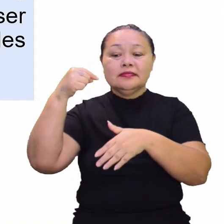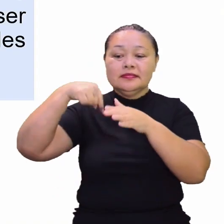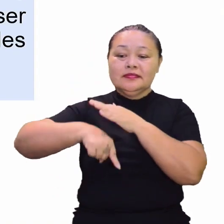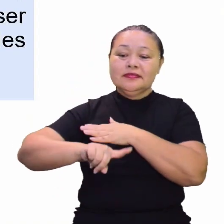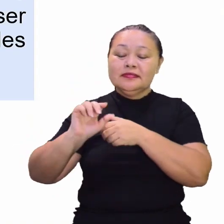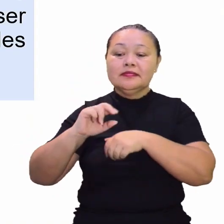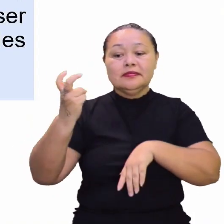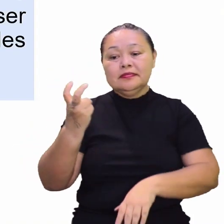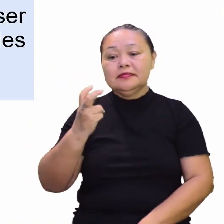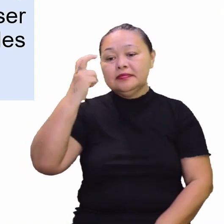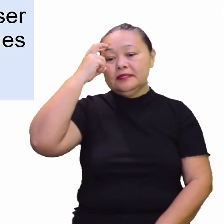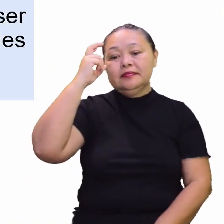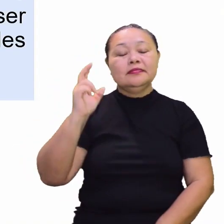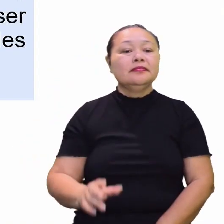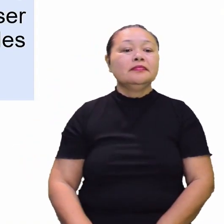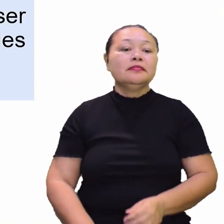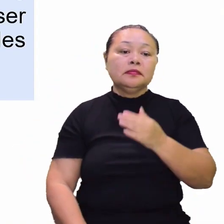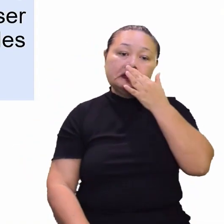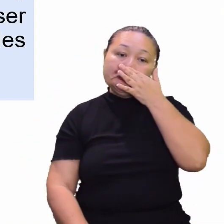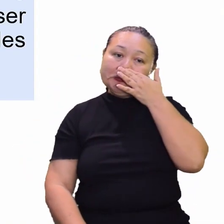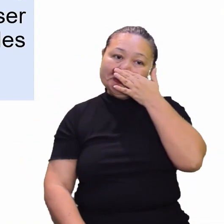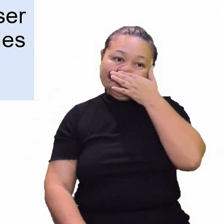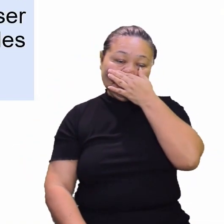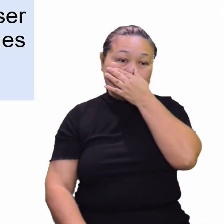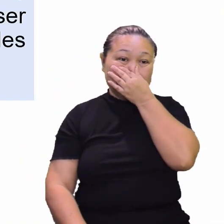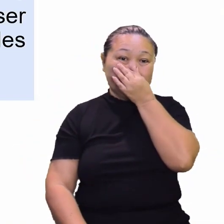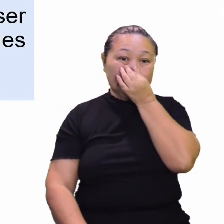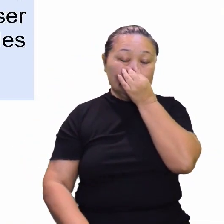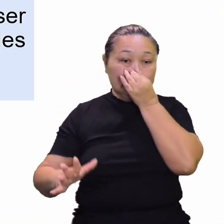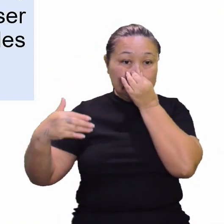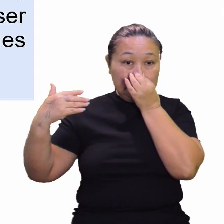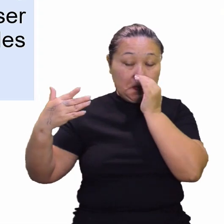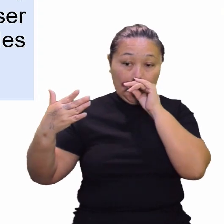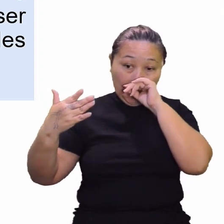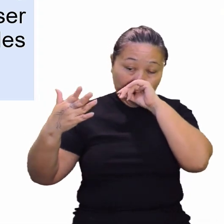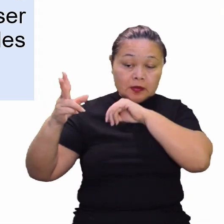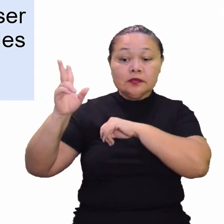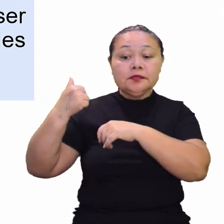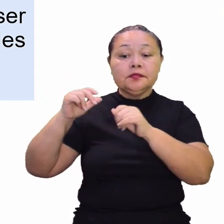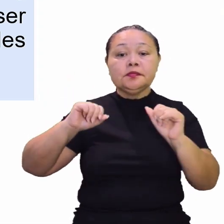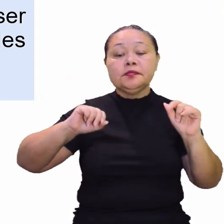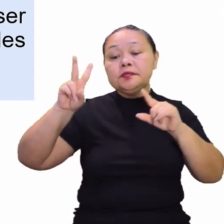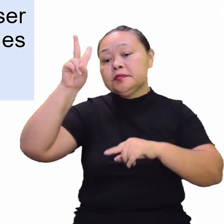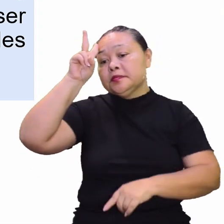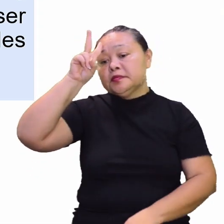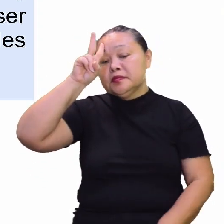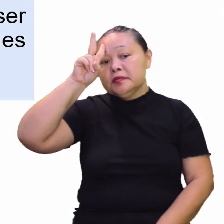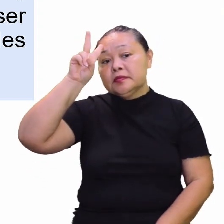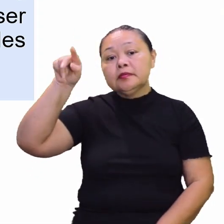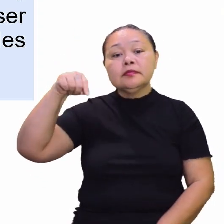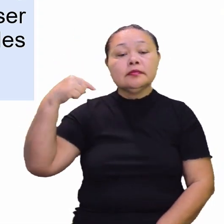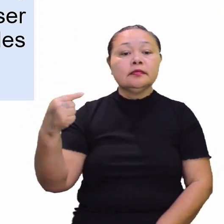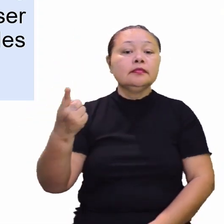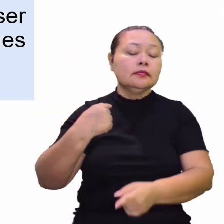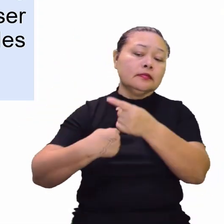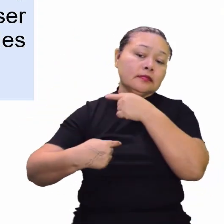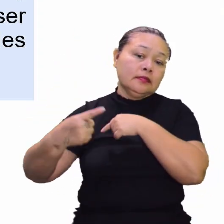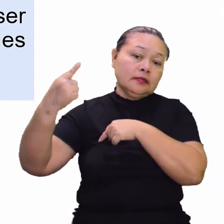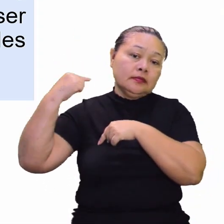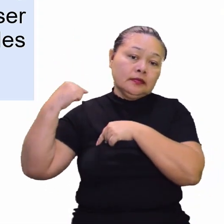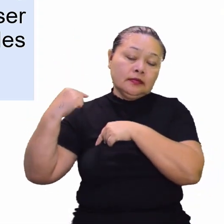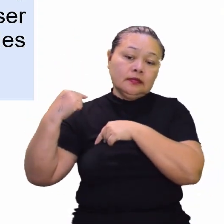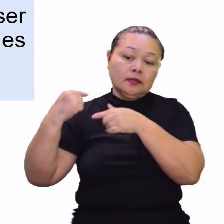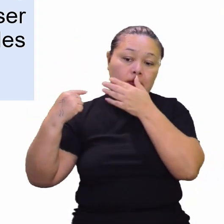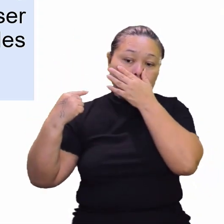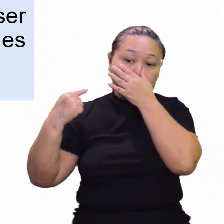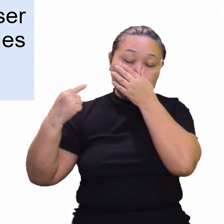pouco mais da nossa cultura, né? Vamos pegar. Então, a gente voltou aqui para uma historinha dizendo que desde